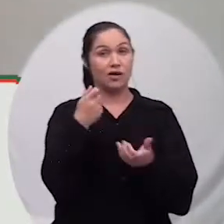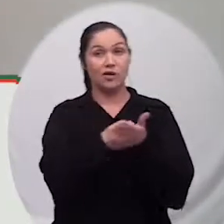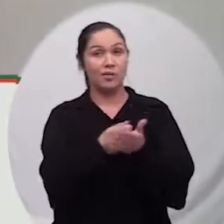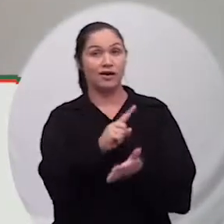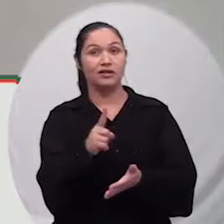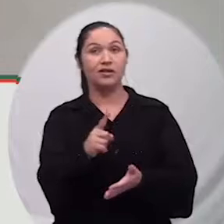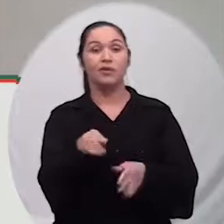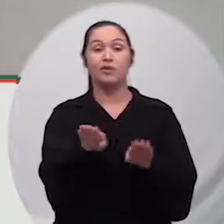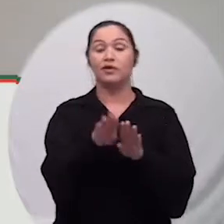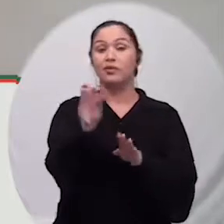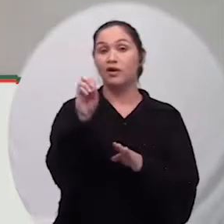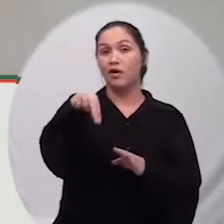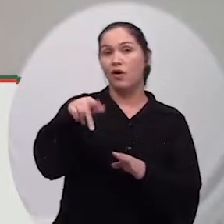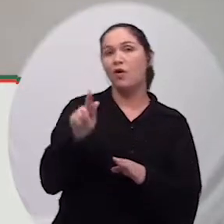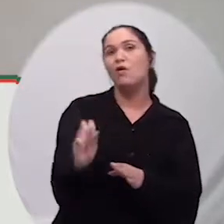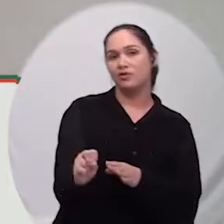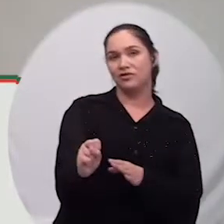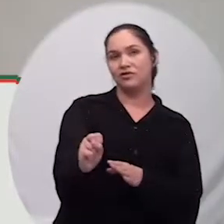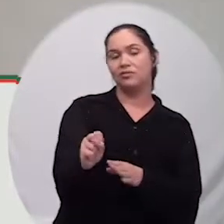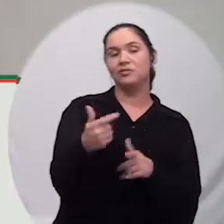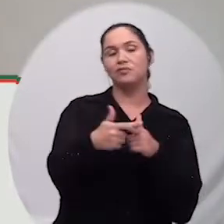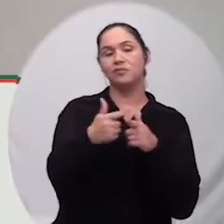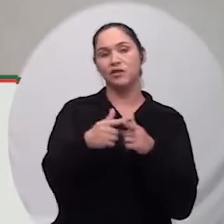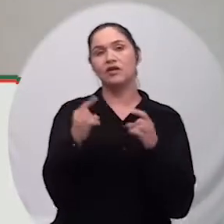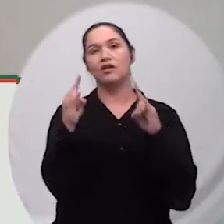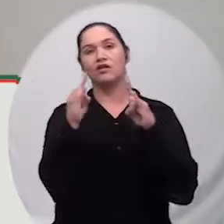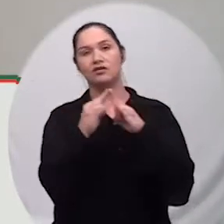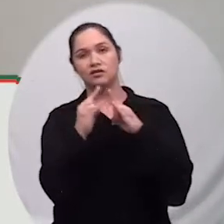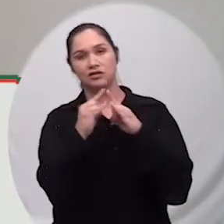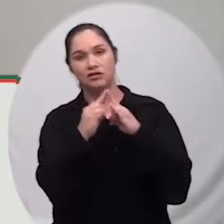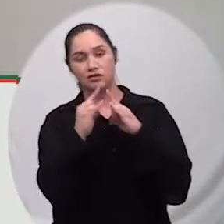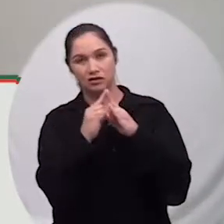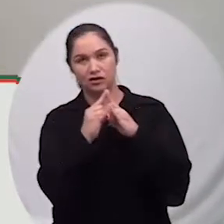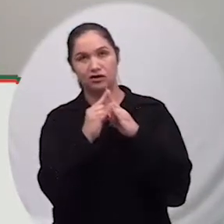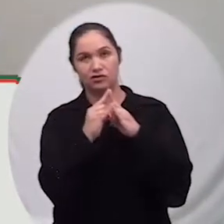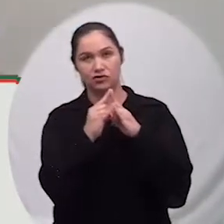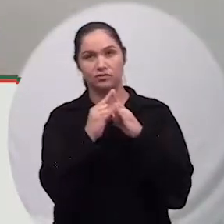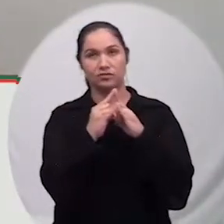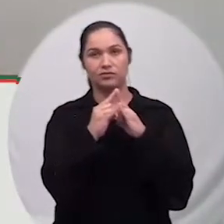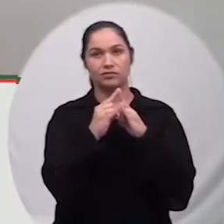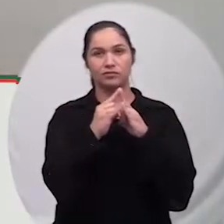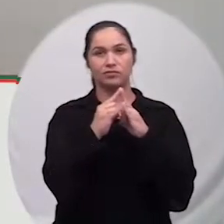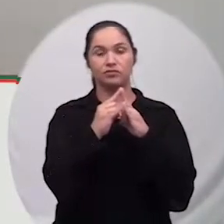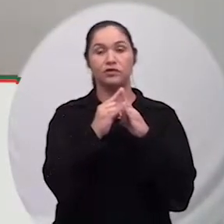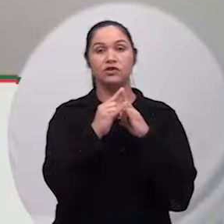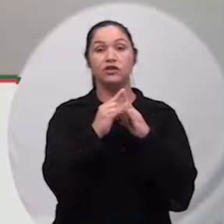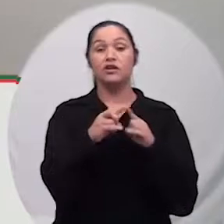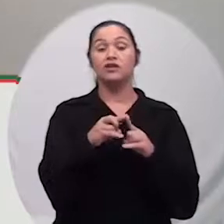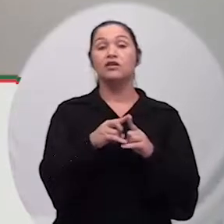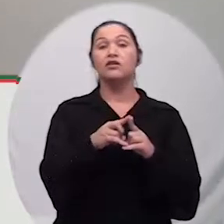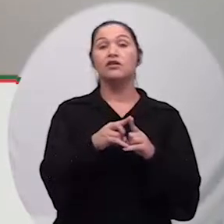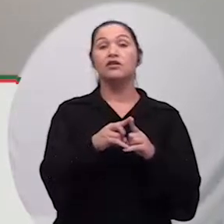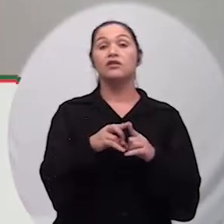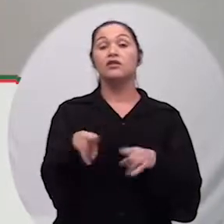ONGs. Quando essas entidades têm reconhecimento da utilidade pública